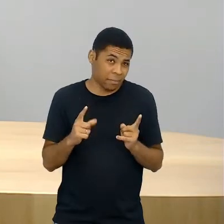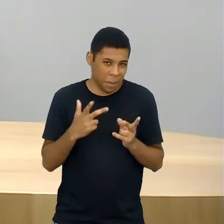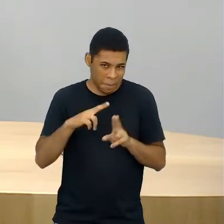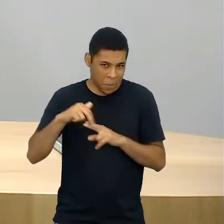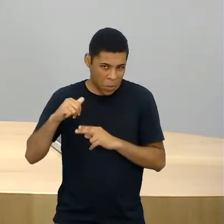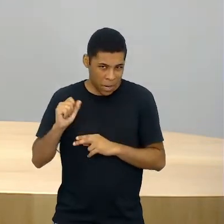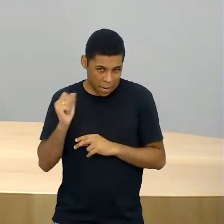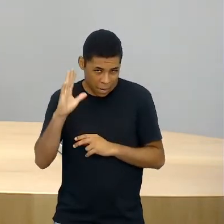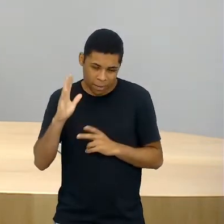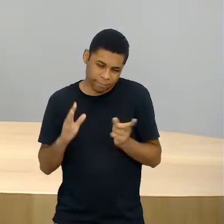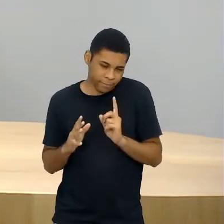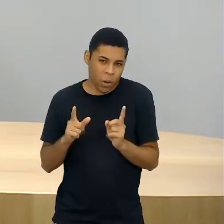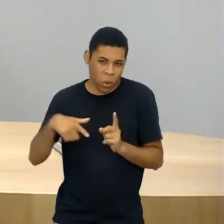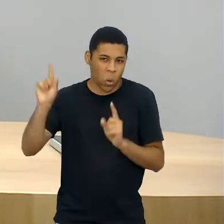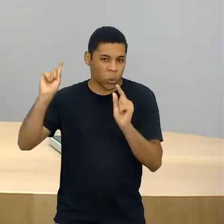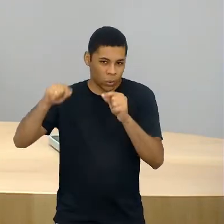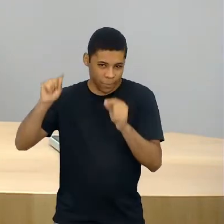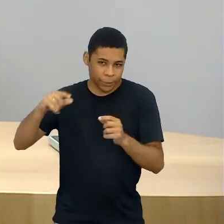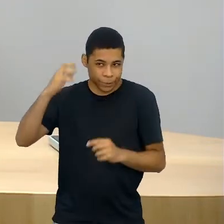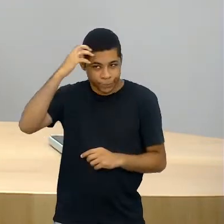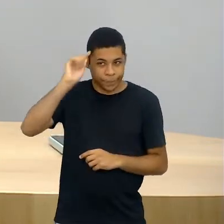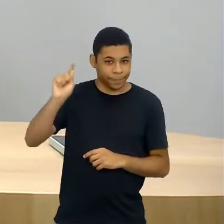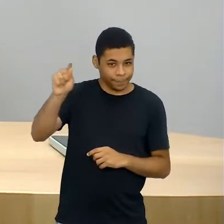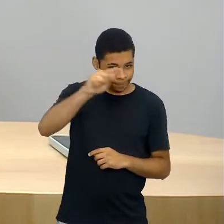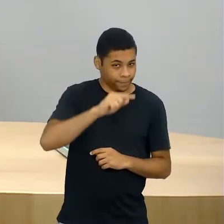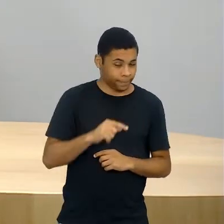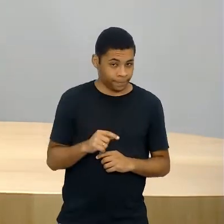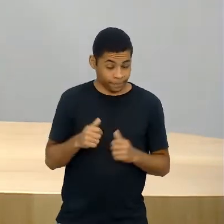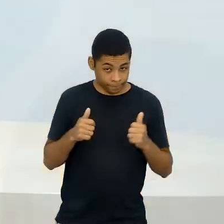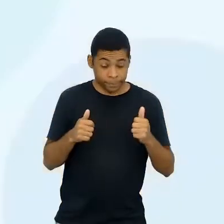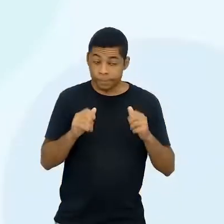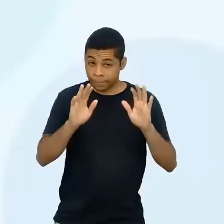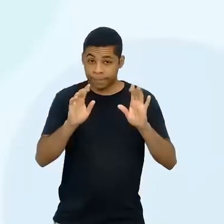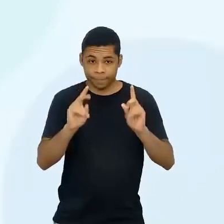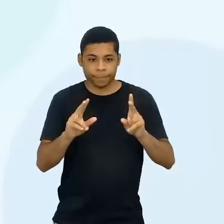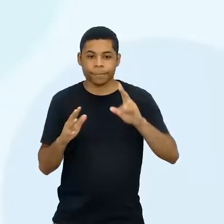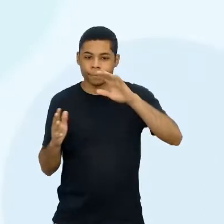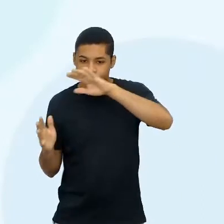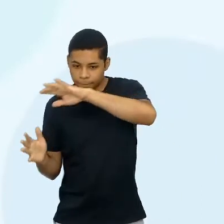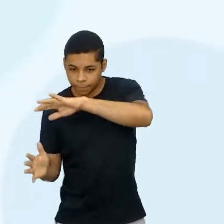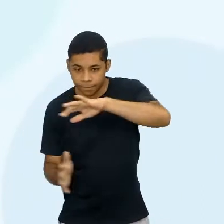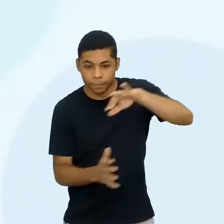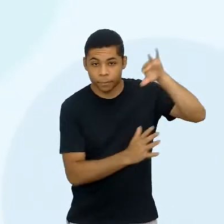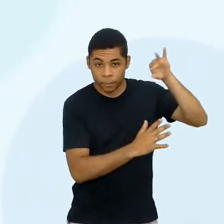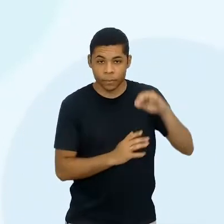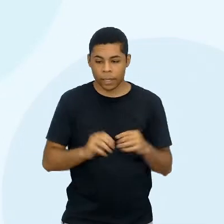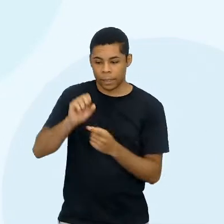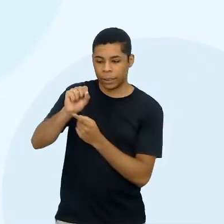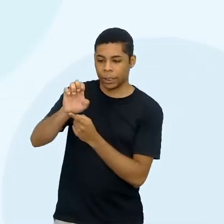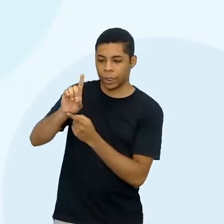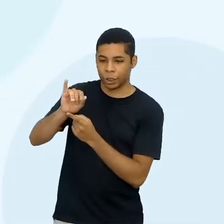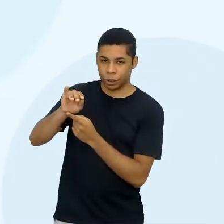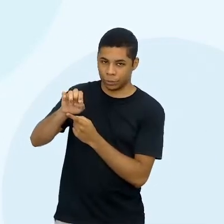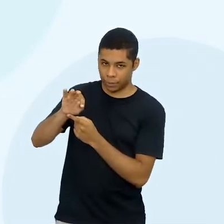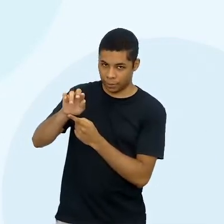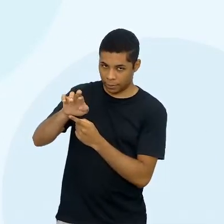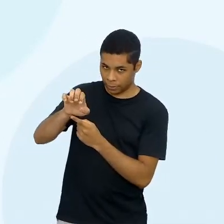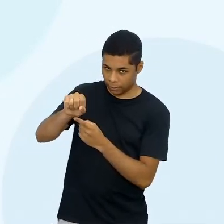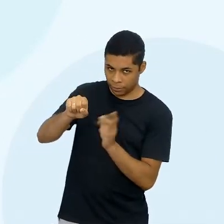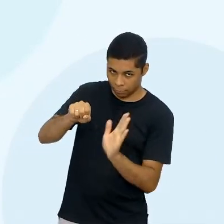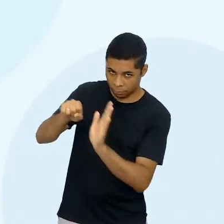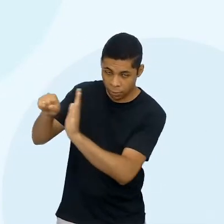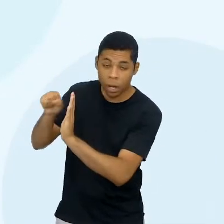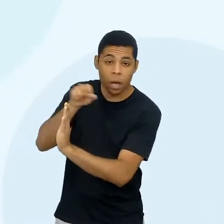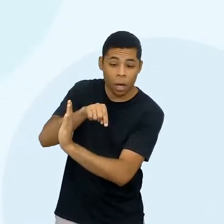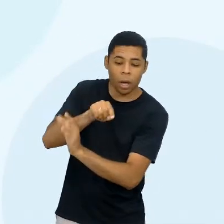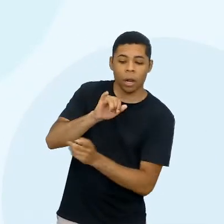que eles são caros, né? Vamos lá para a próxima tela, que aí nós vamos sim aí entrar nas rochas ígneas, né, as principais aí,